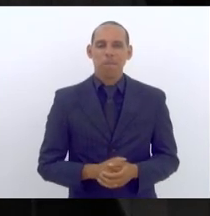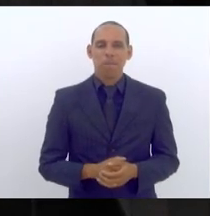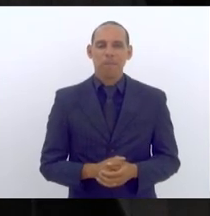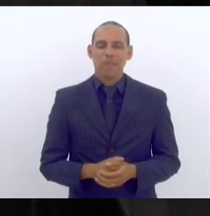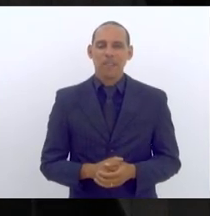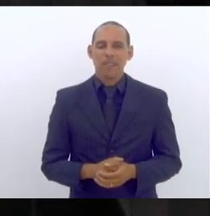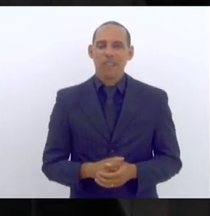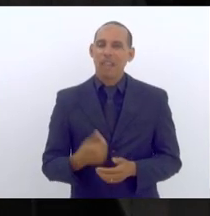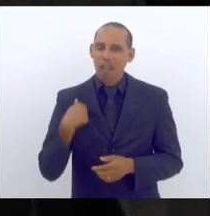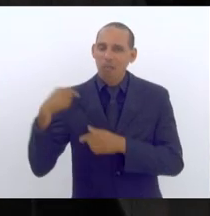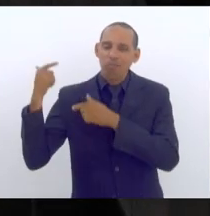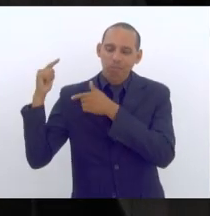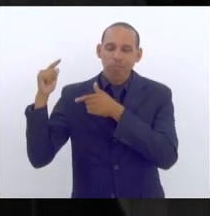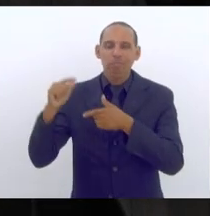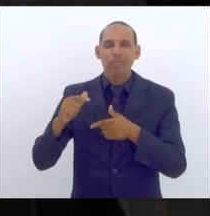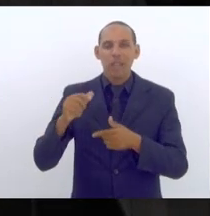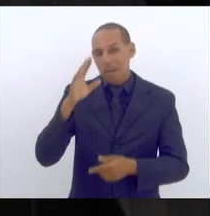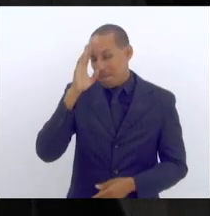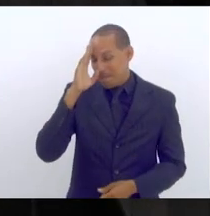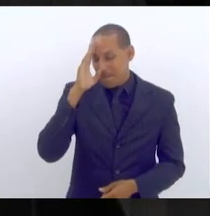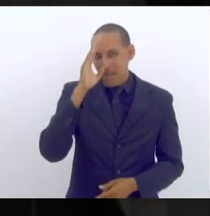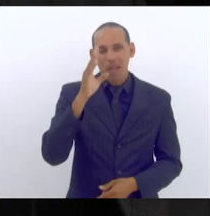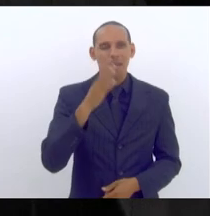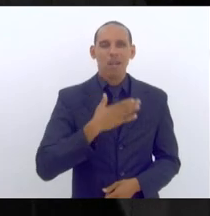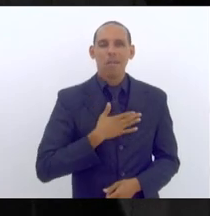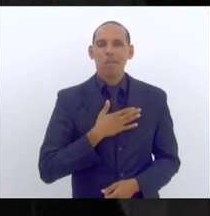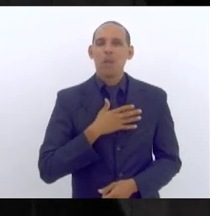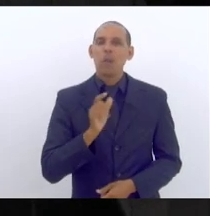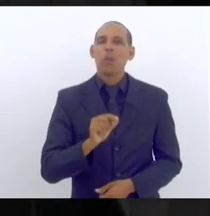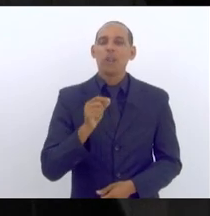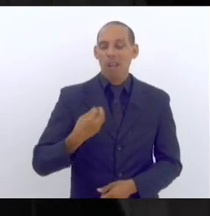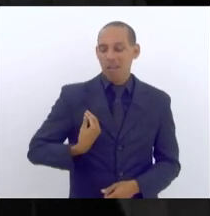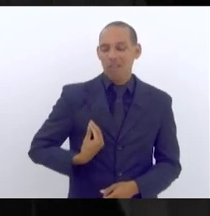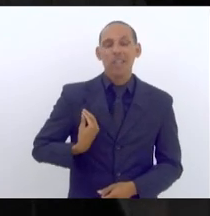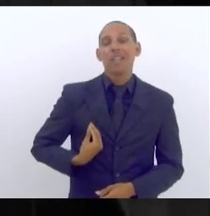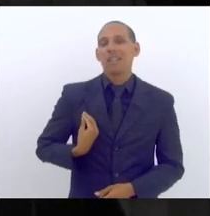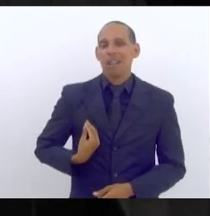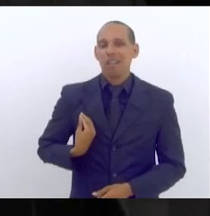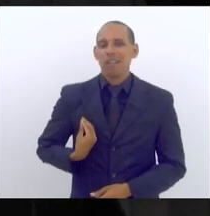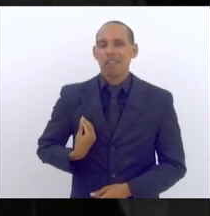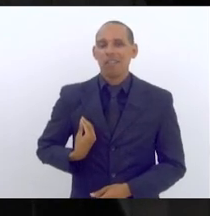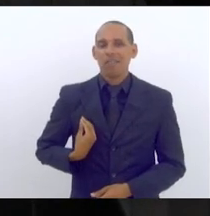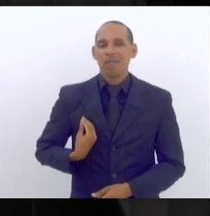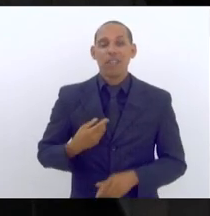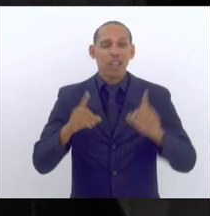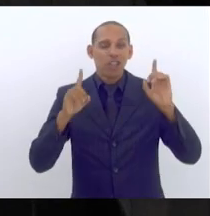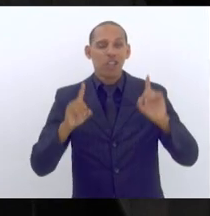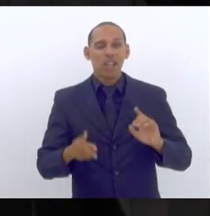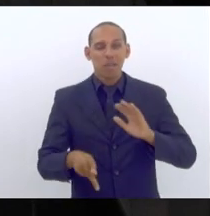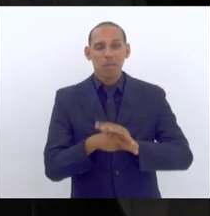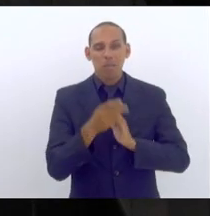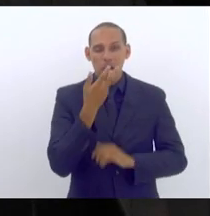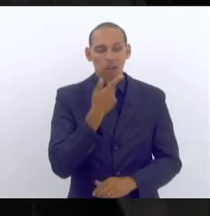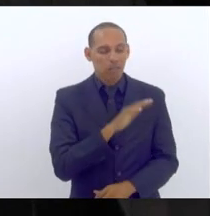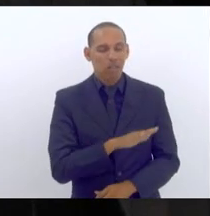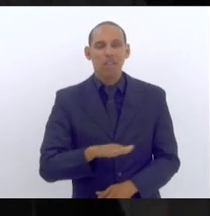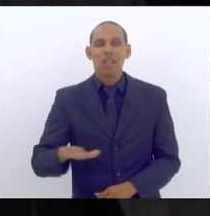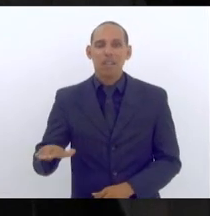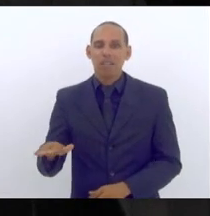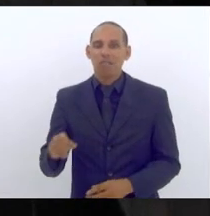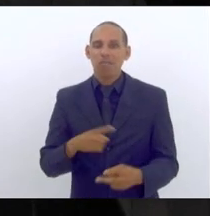e como conservador minha prioridade será a vida o direito das crianças dos